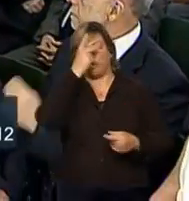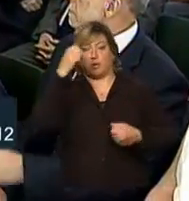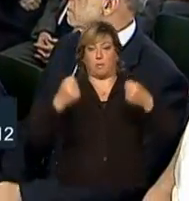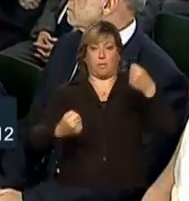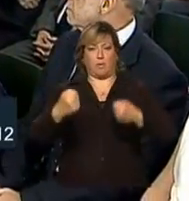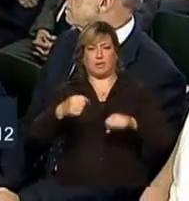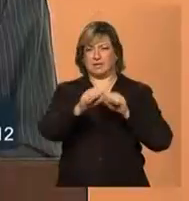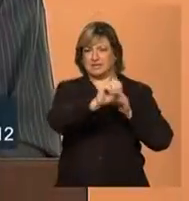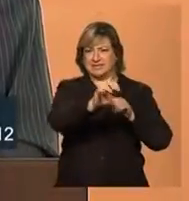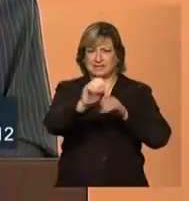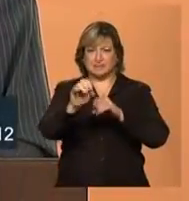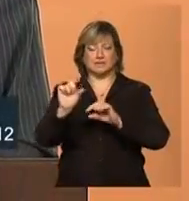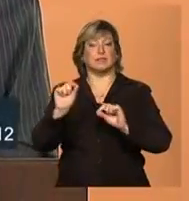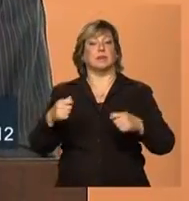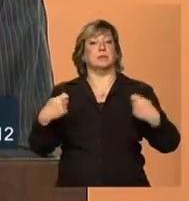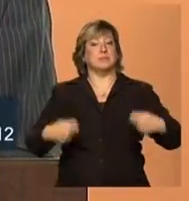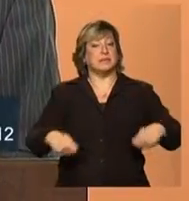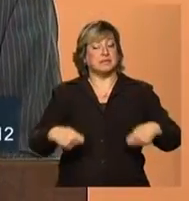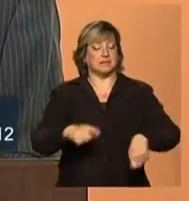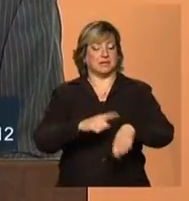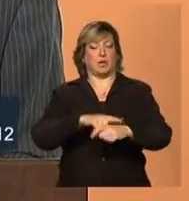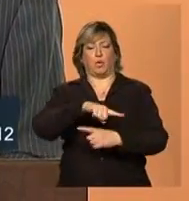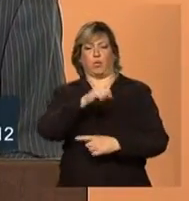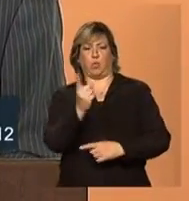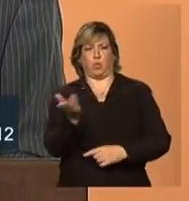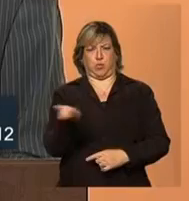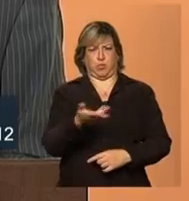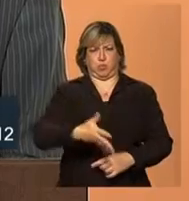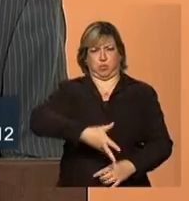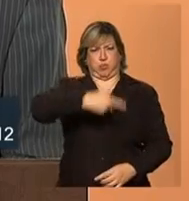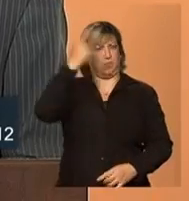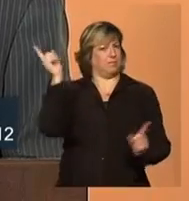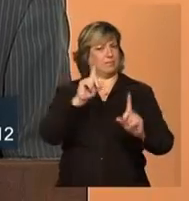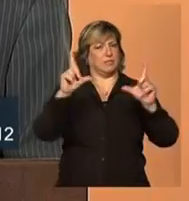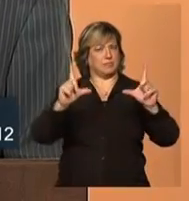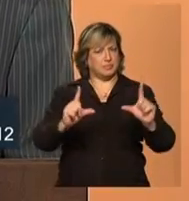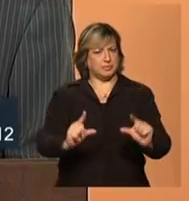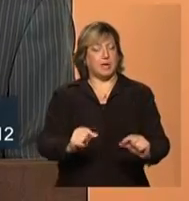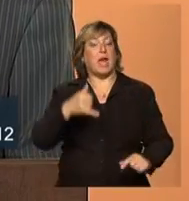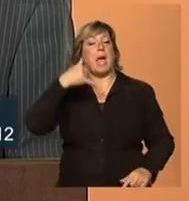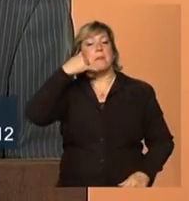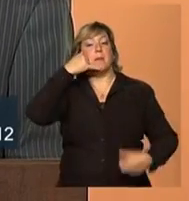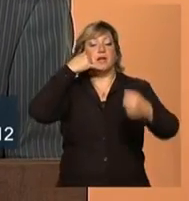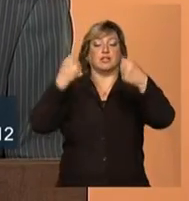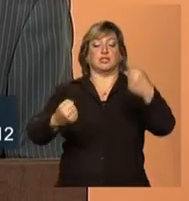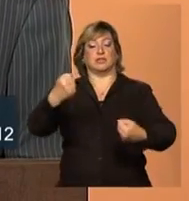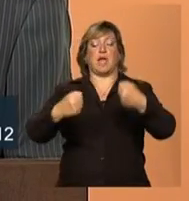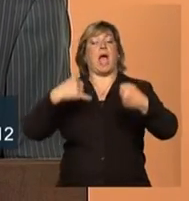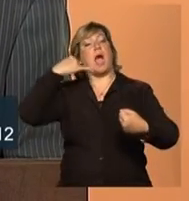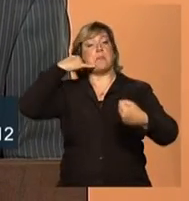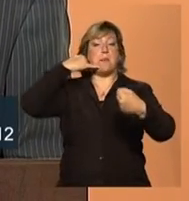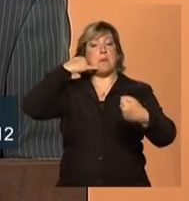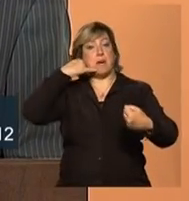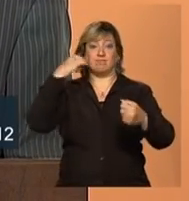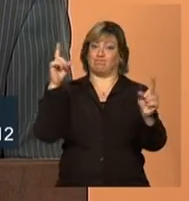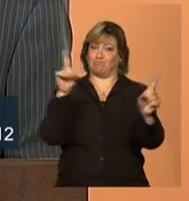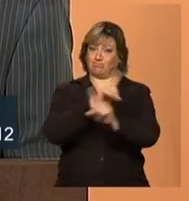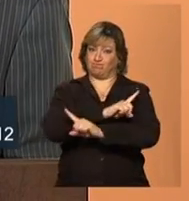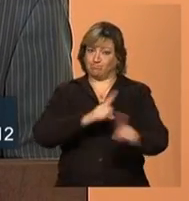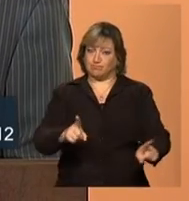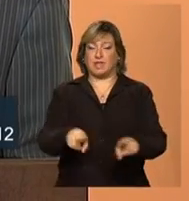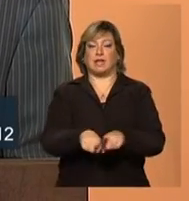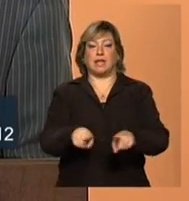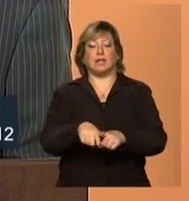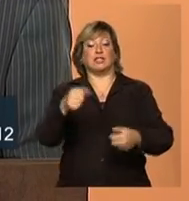a necessidade de reduzir a velocidade, não falar no celular ao volante e, se for beber,